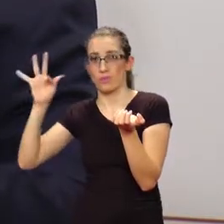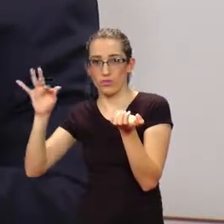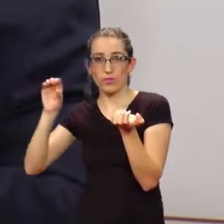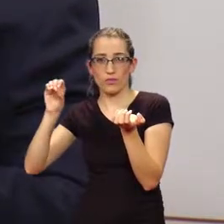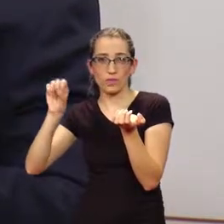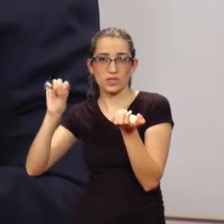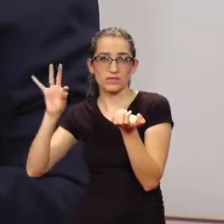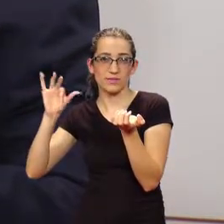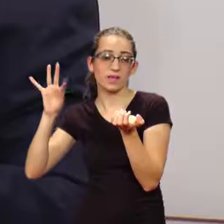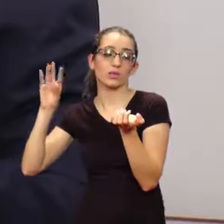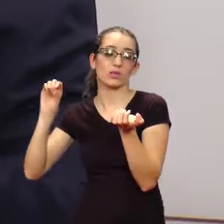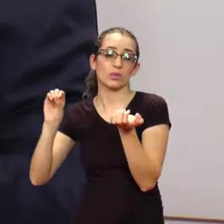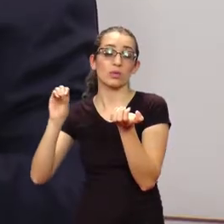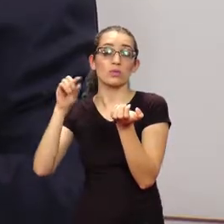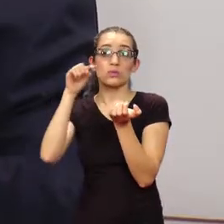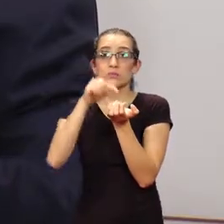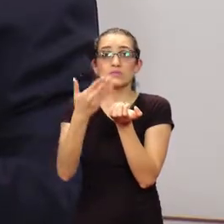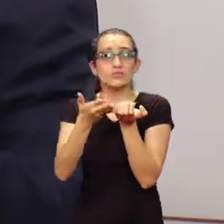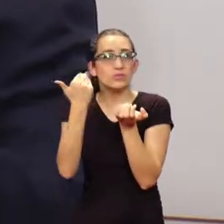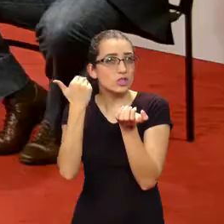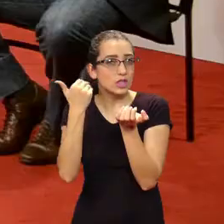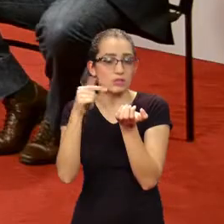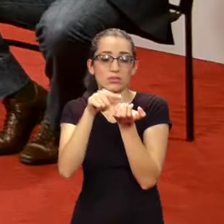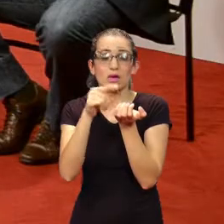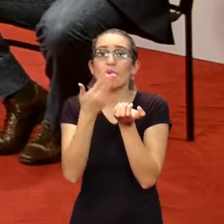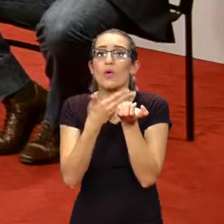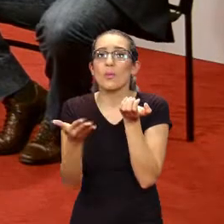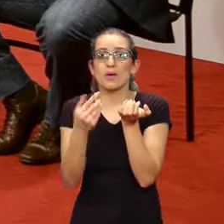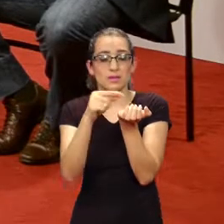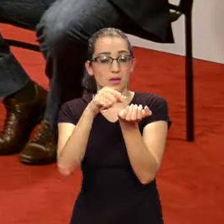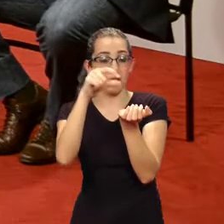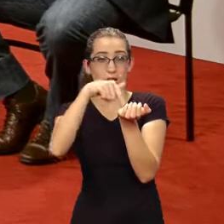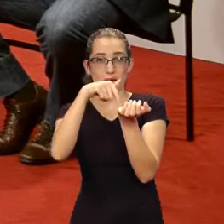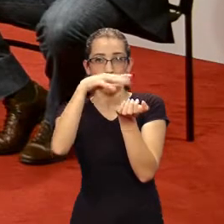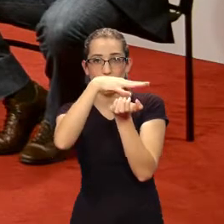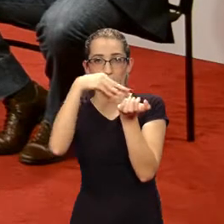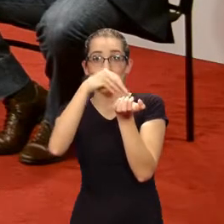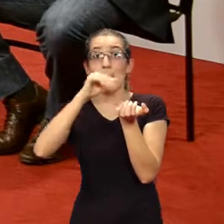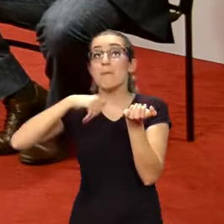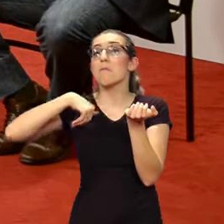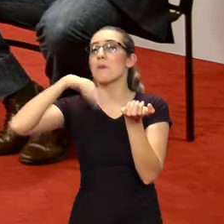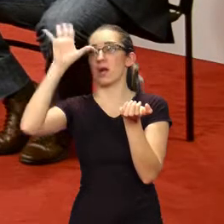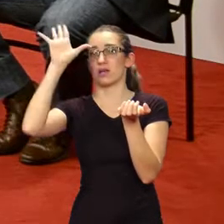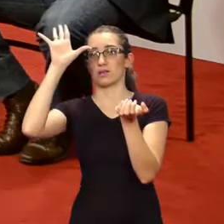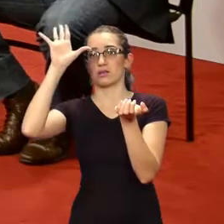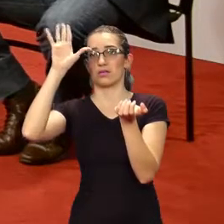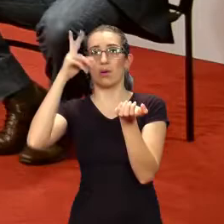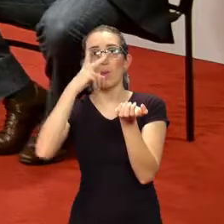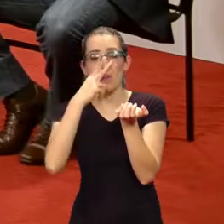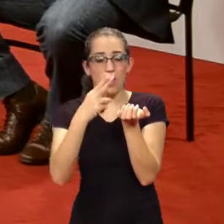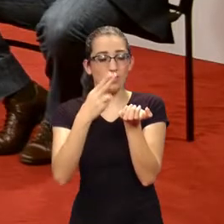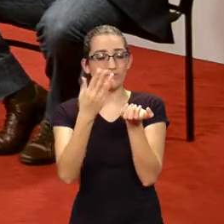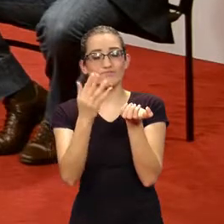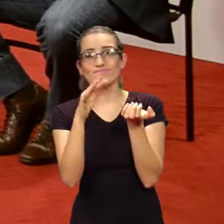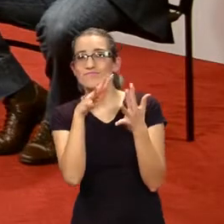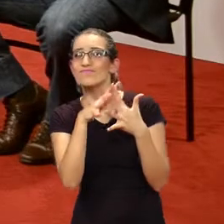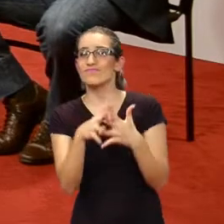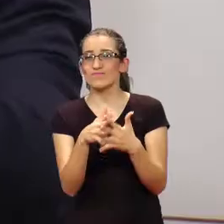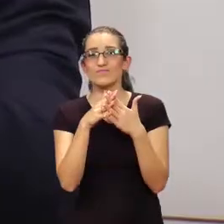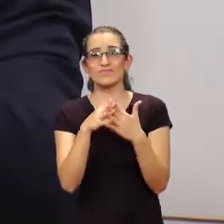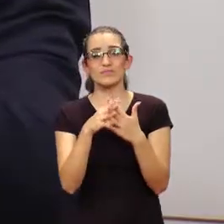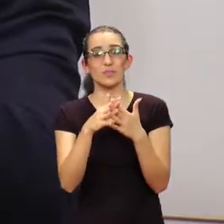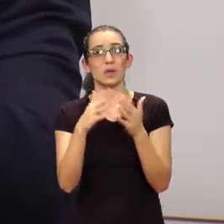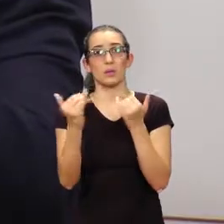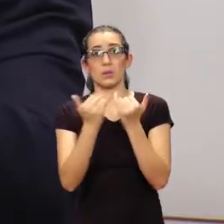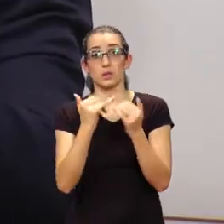dente, e a concentração de cálcio e fosfato nessa área fica maior do que na saliva. Então, aquela quantidade de íons, né, de cálcio e